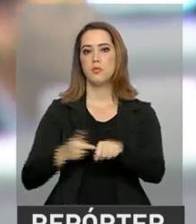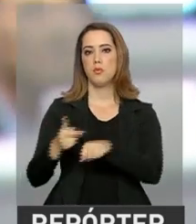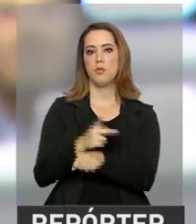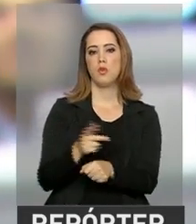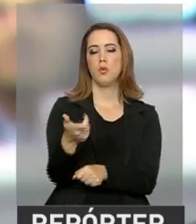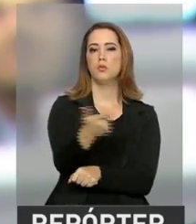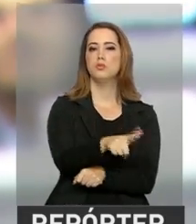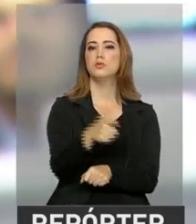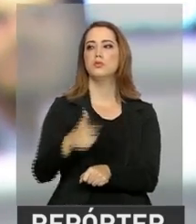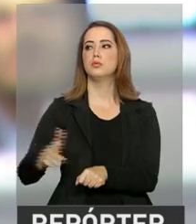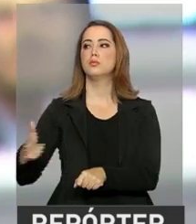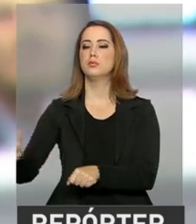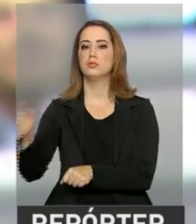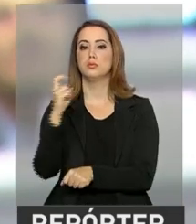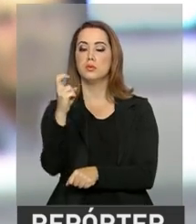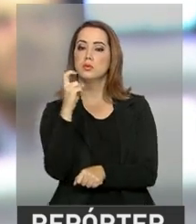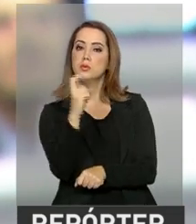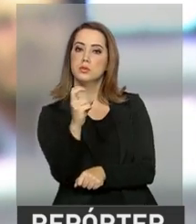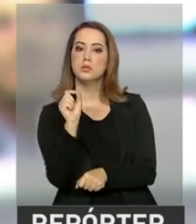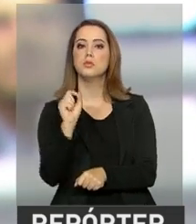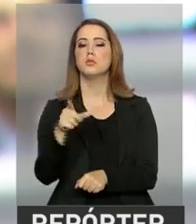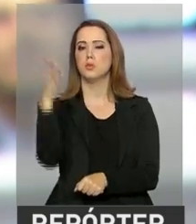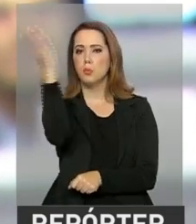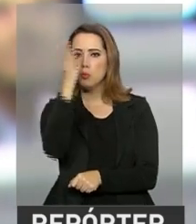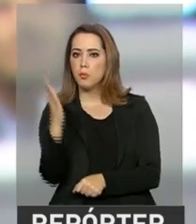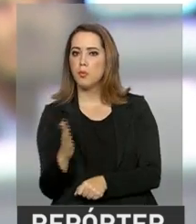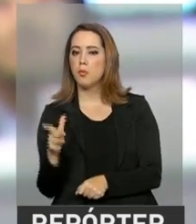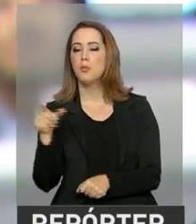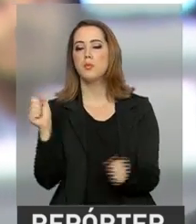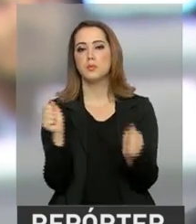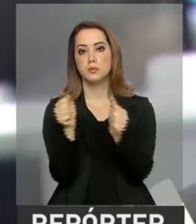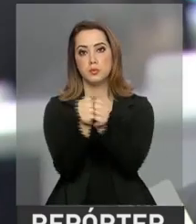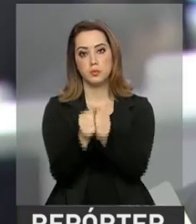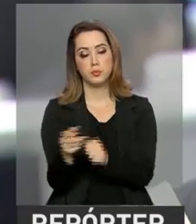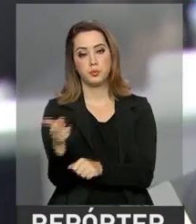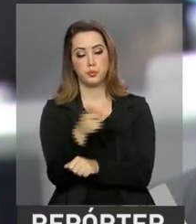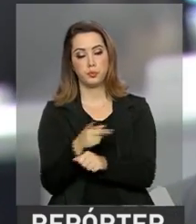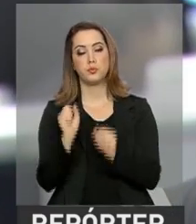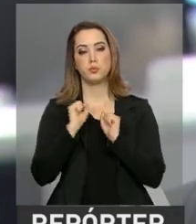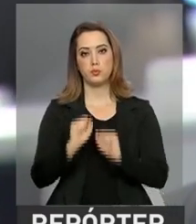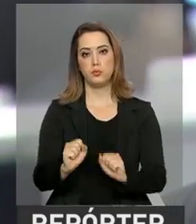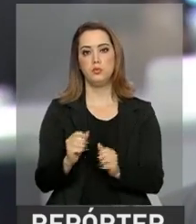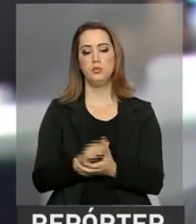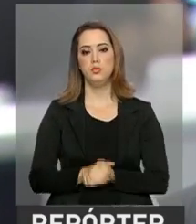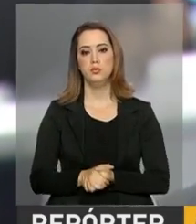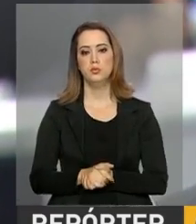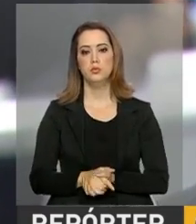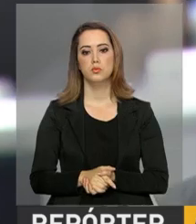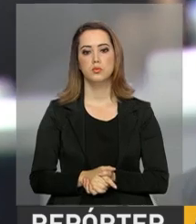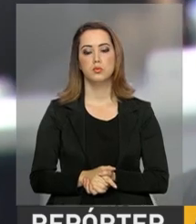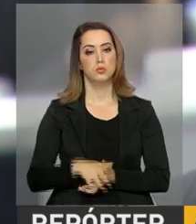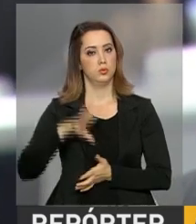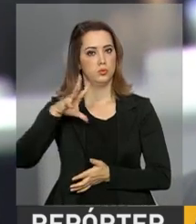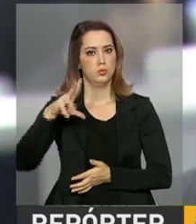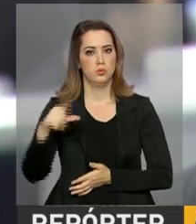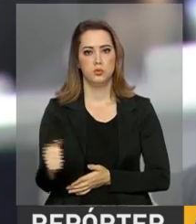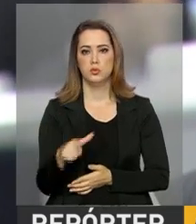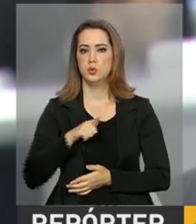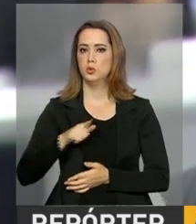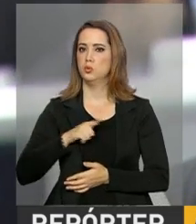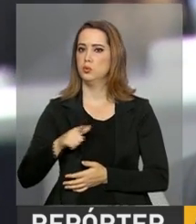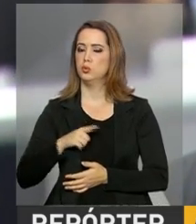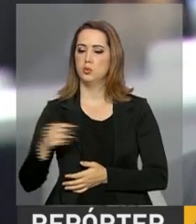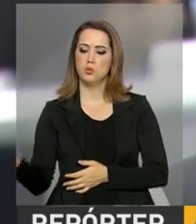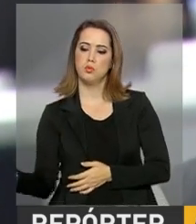que o Brasil está preparado para realizar os jogos com tranquilidade. Tudo é de mais moderno, seja